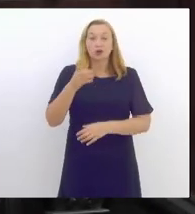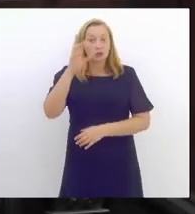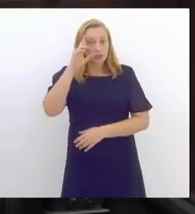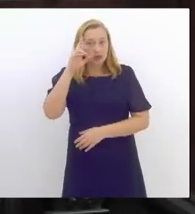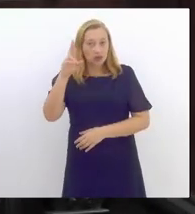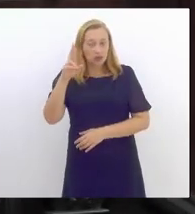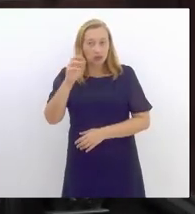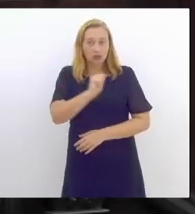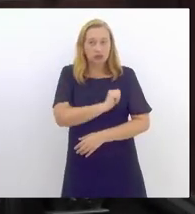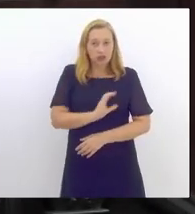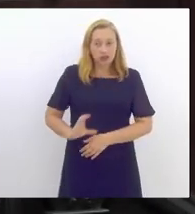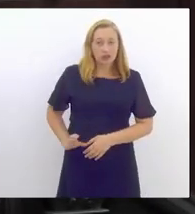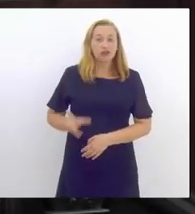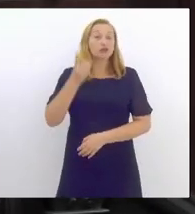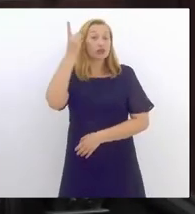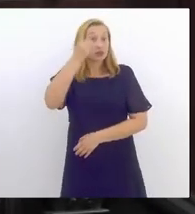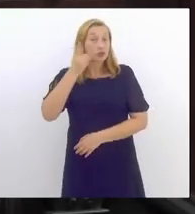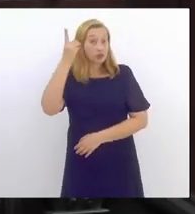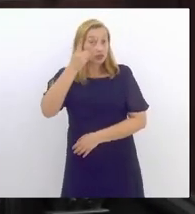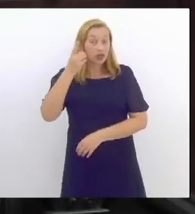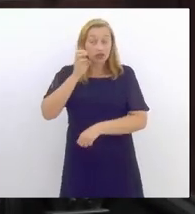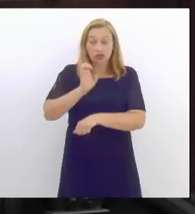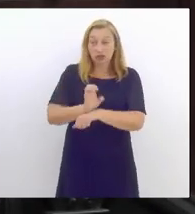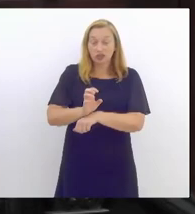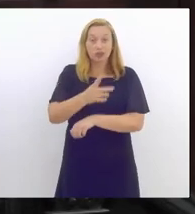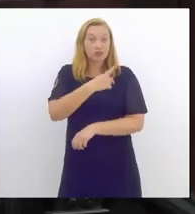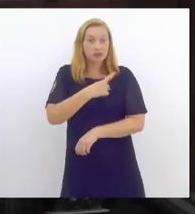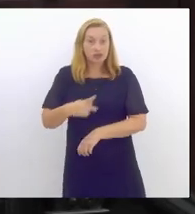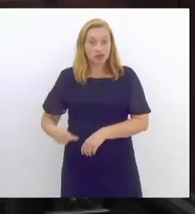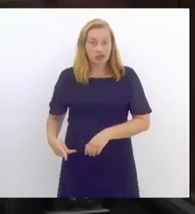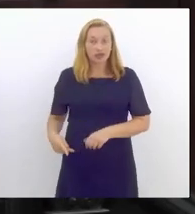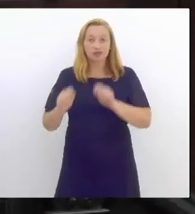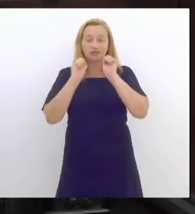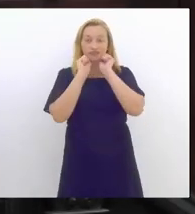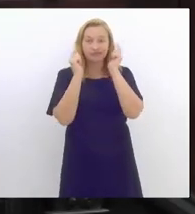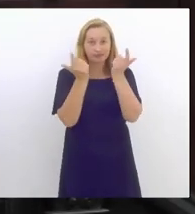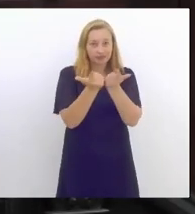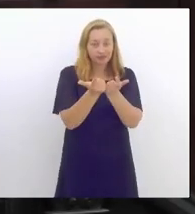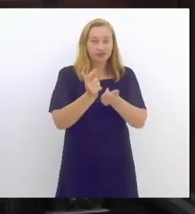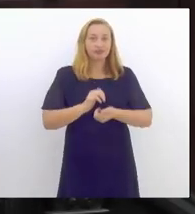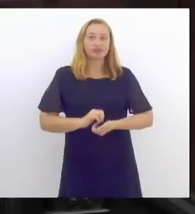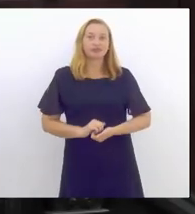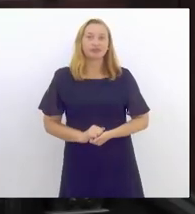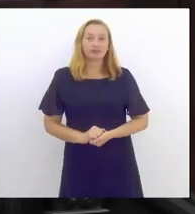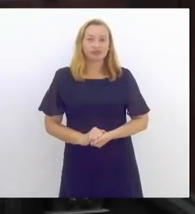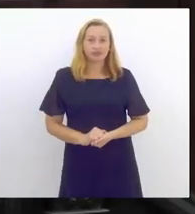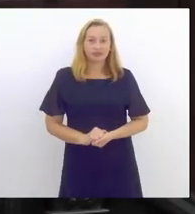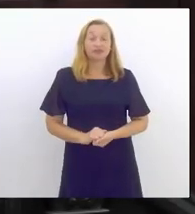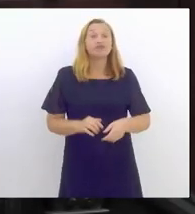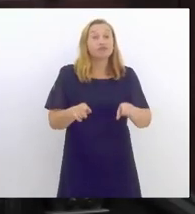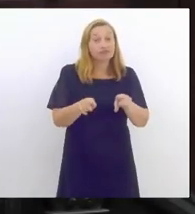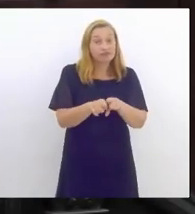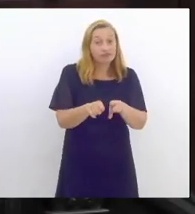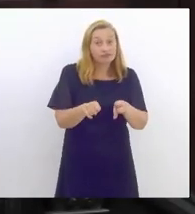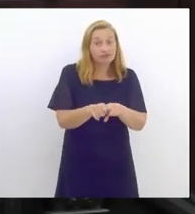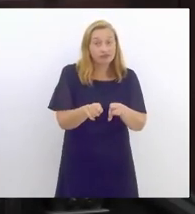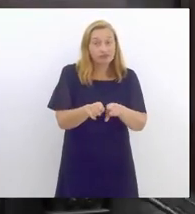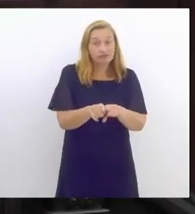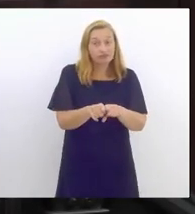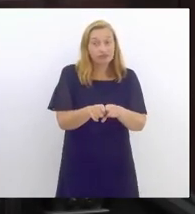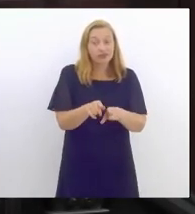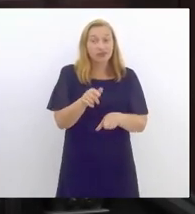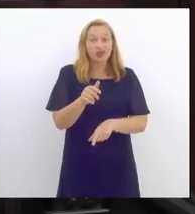Siciliano, deputado estadual e presidente da Assembleia Legislativa, e também da senhora